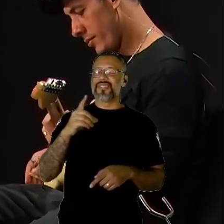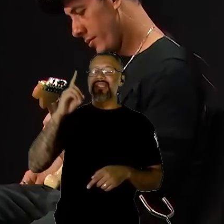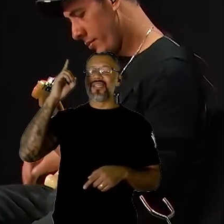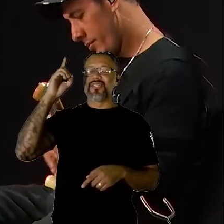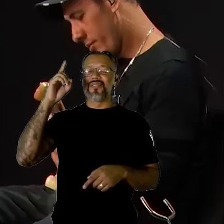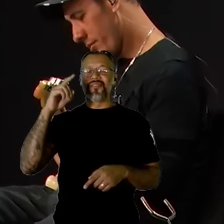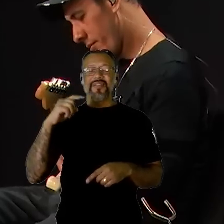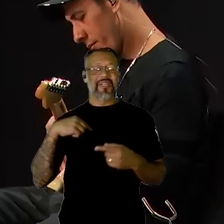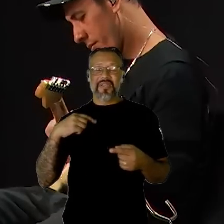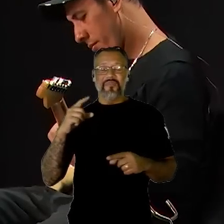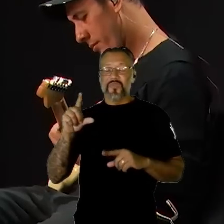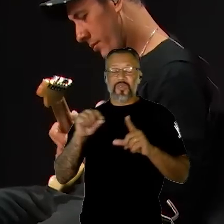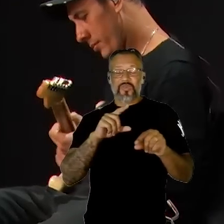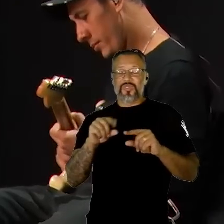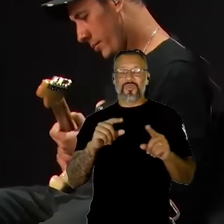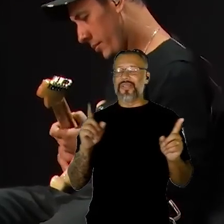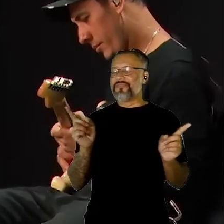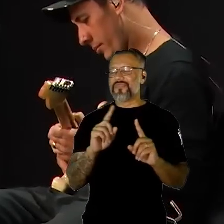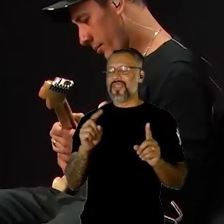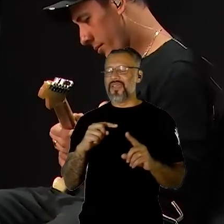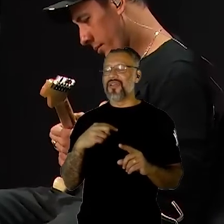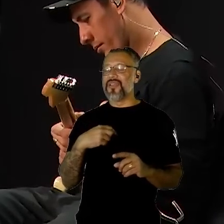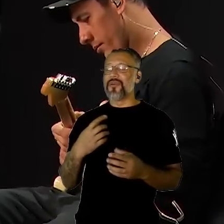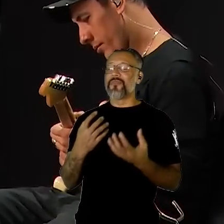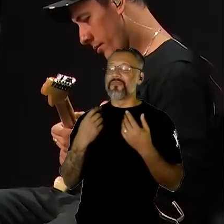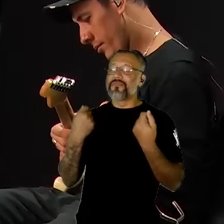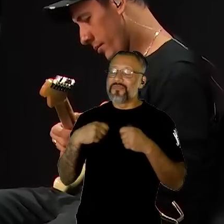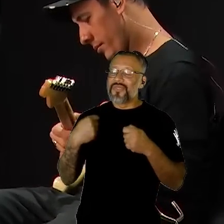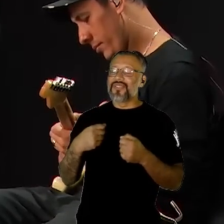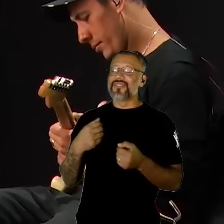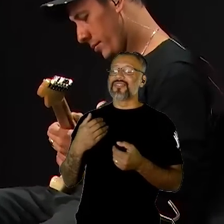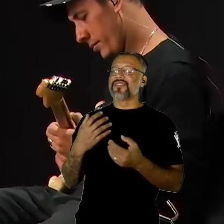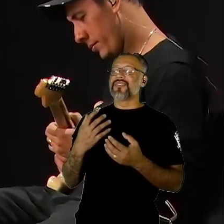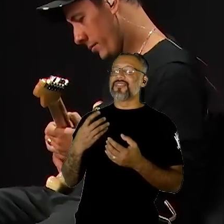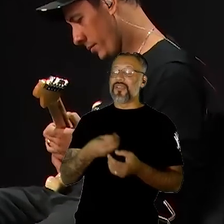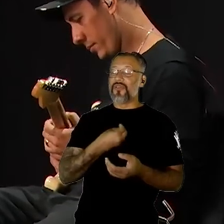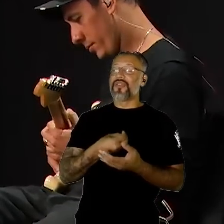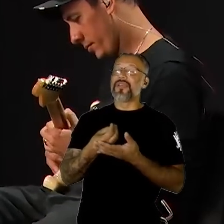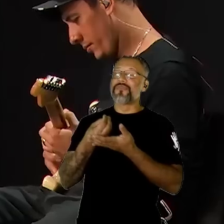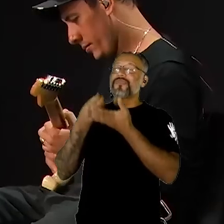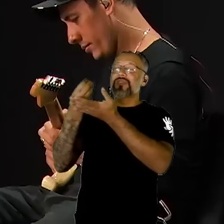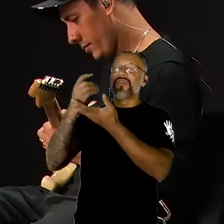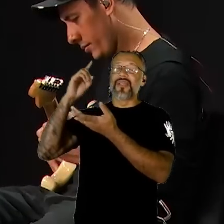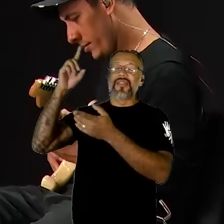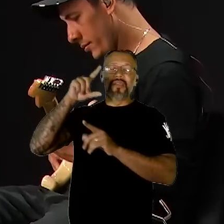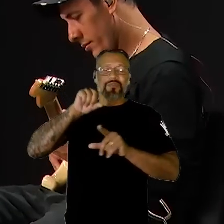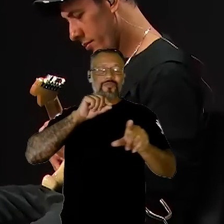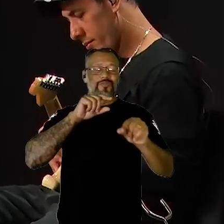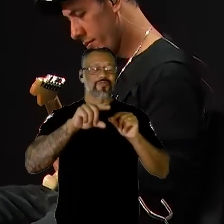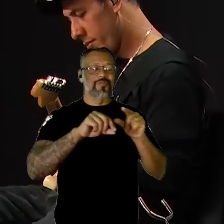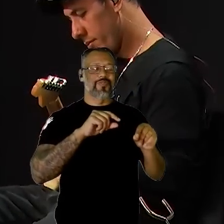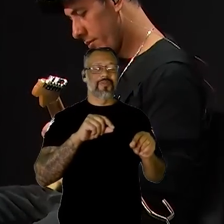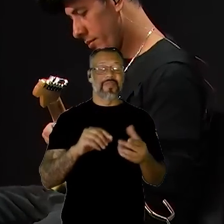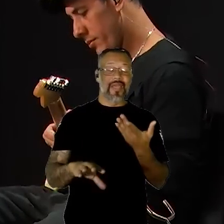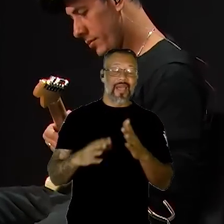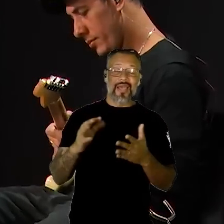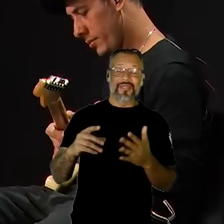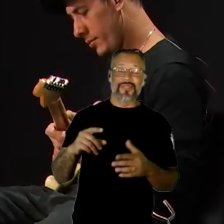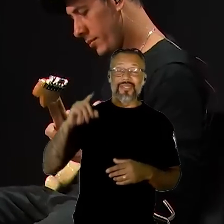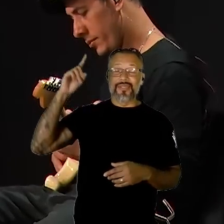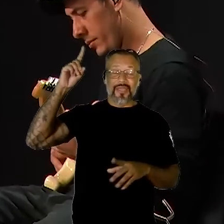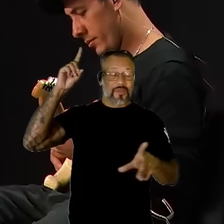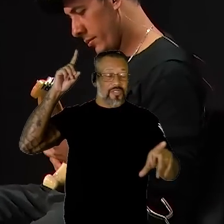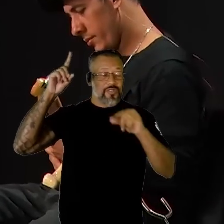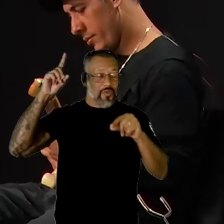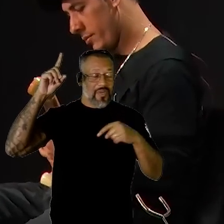questão que eu escolho é uma questão de que eu quero é viver o que ele escolhe para mim e nem sei porque ele escolhe para mim é o que eu quero mas